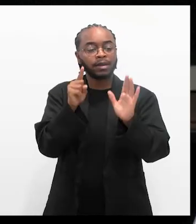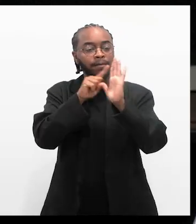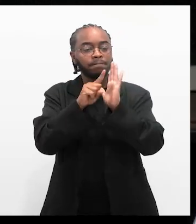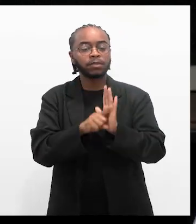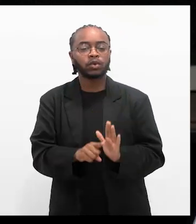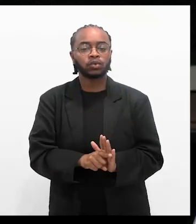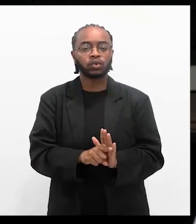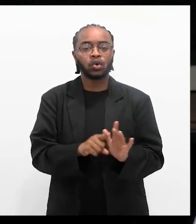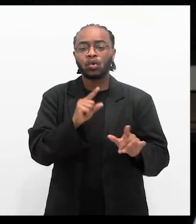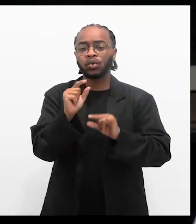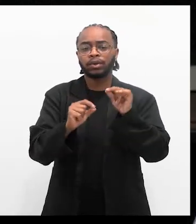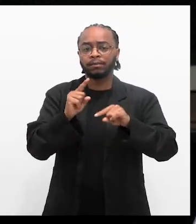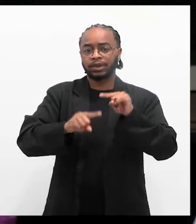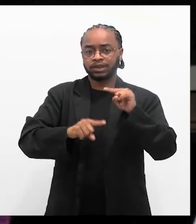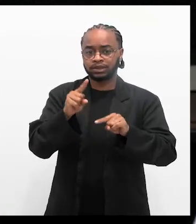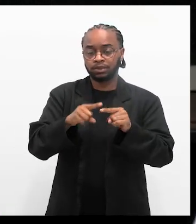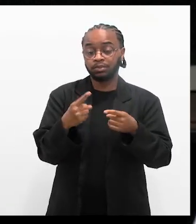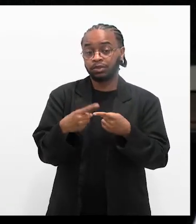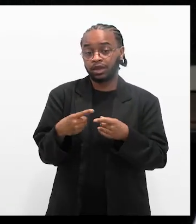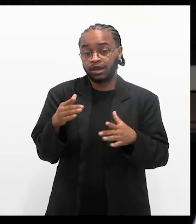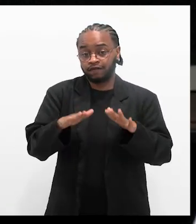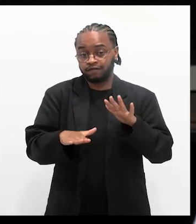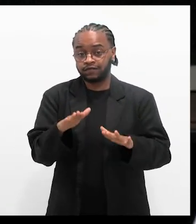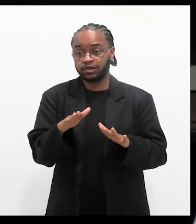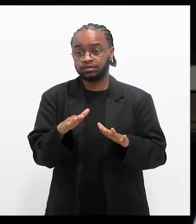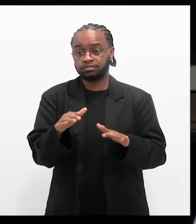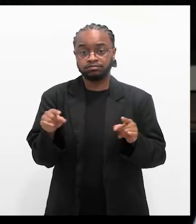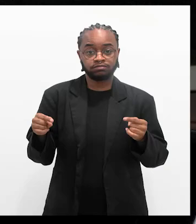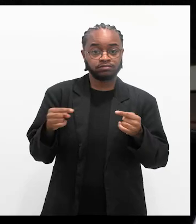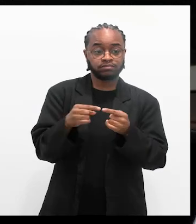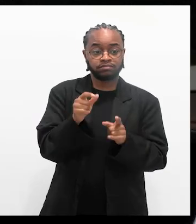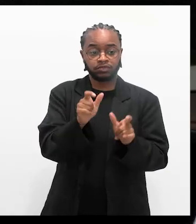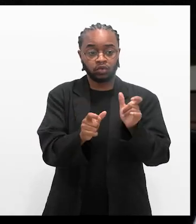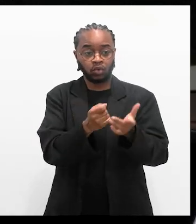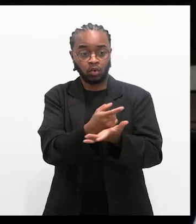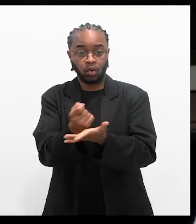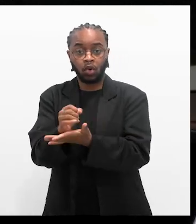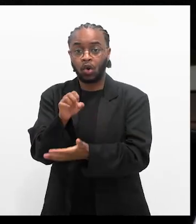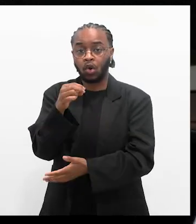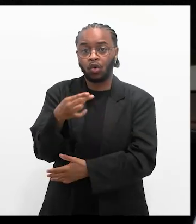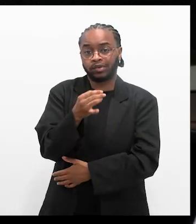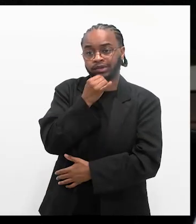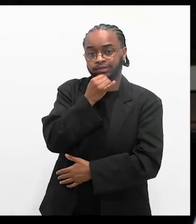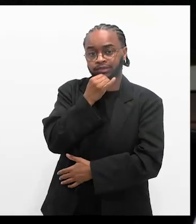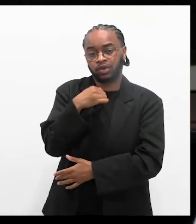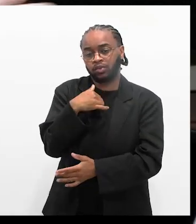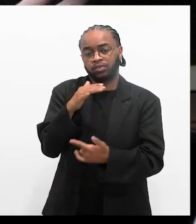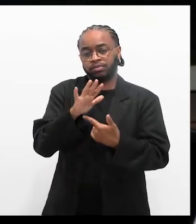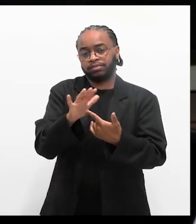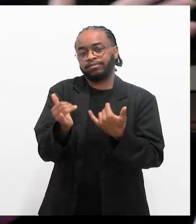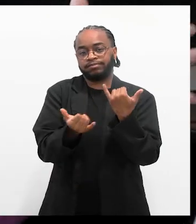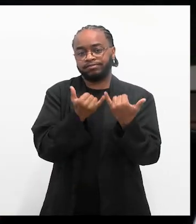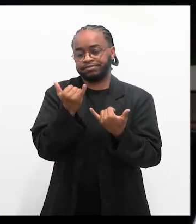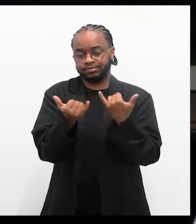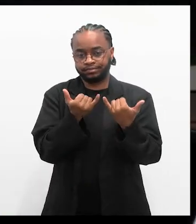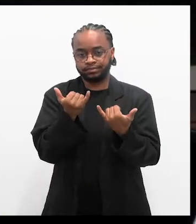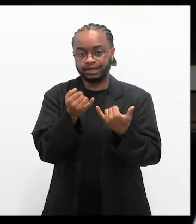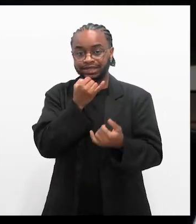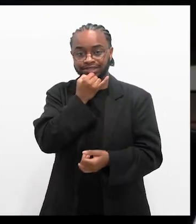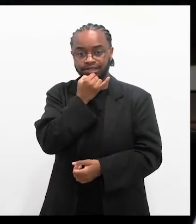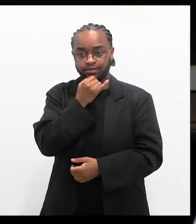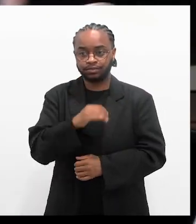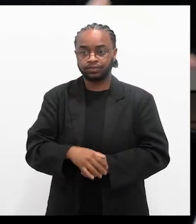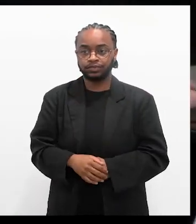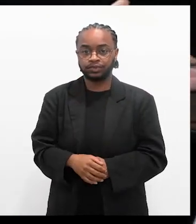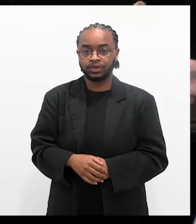está questionando muito os produtos, sejam eles aquele do consumidor ou, por exemplo, eu vou dar uma brincadeira no tributo,